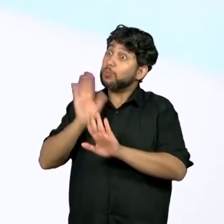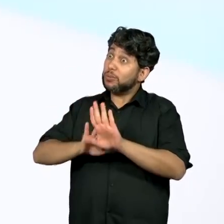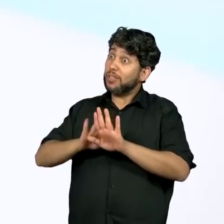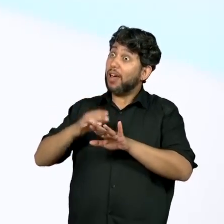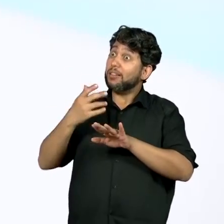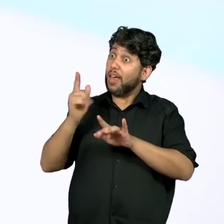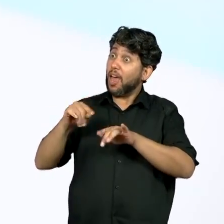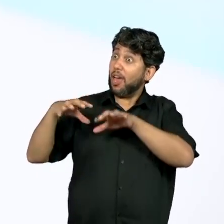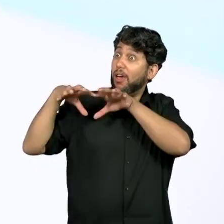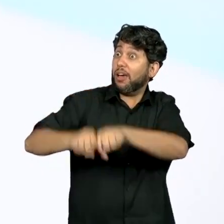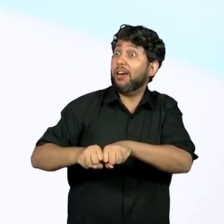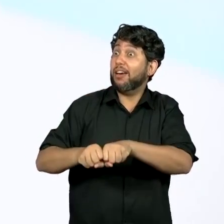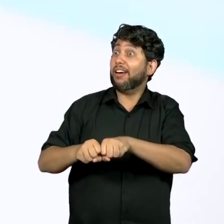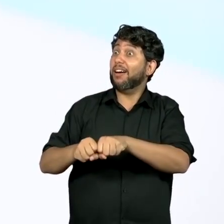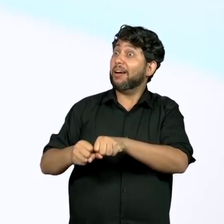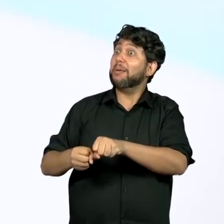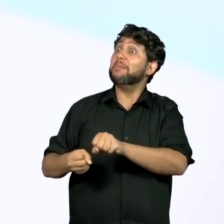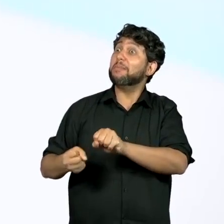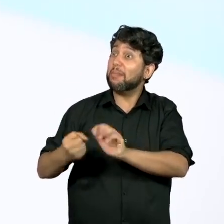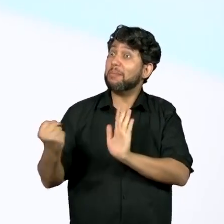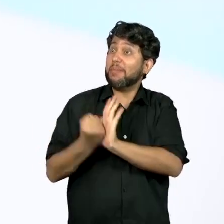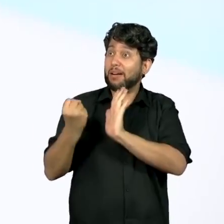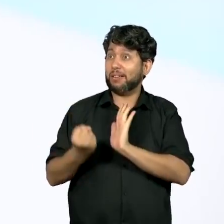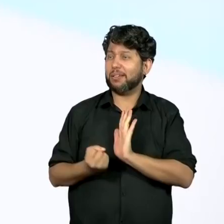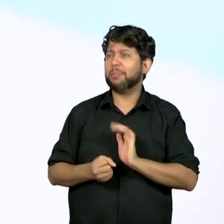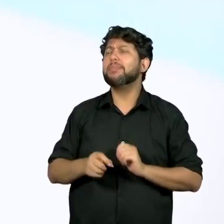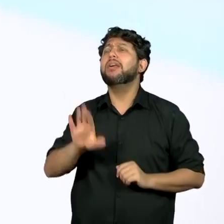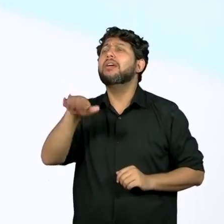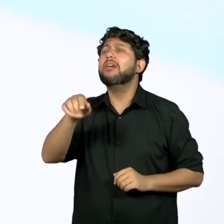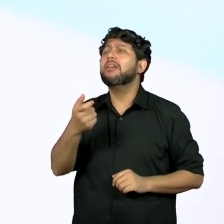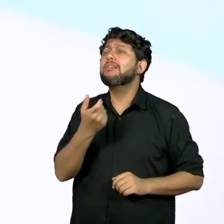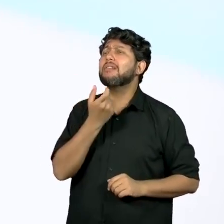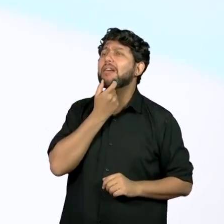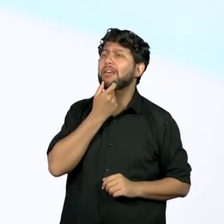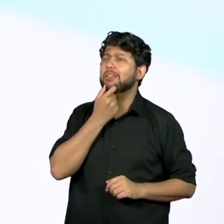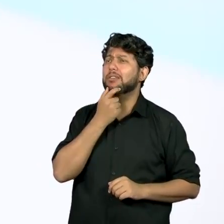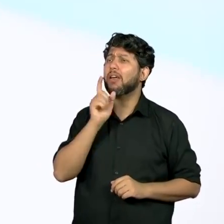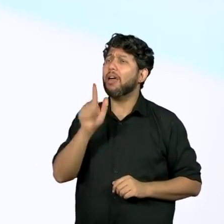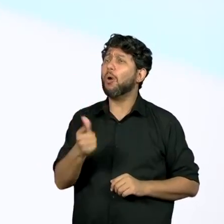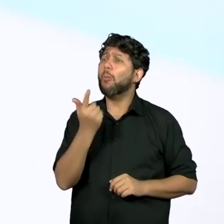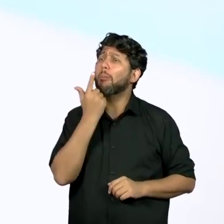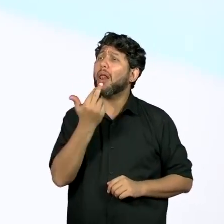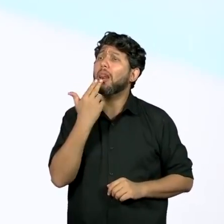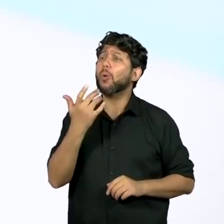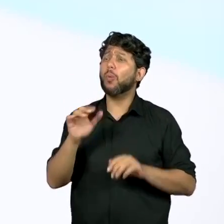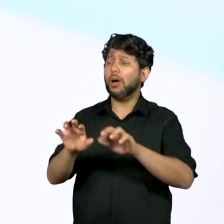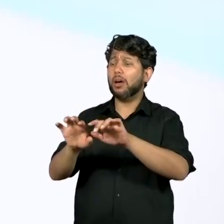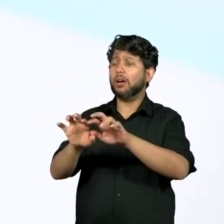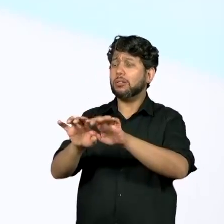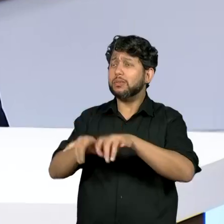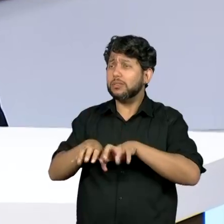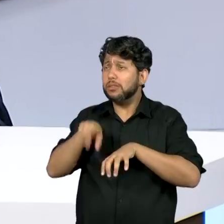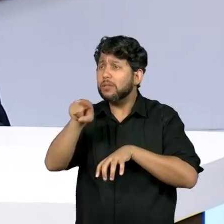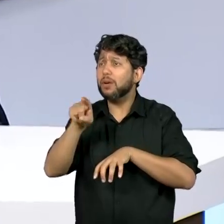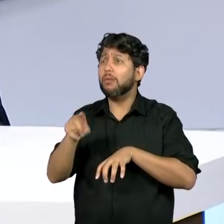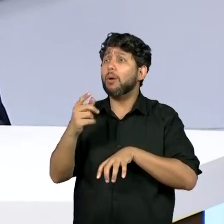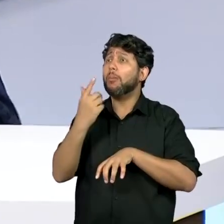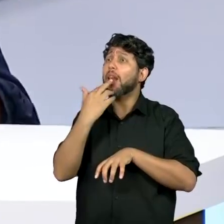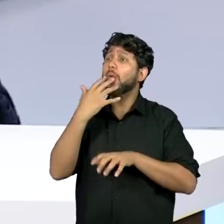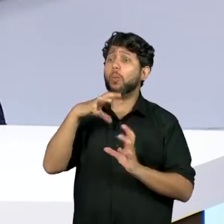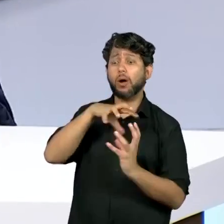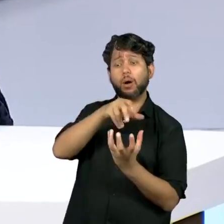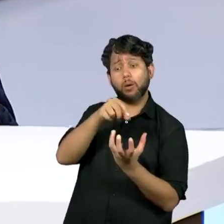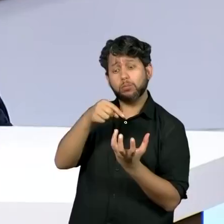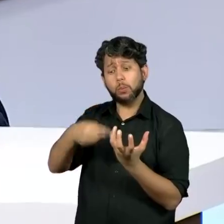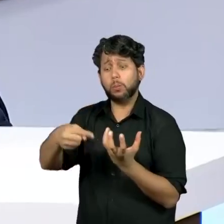língua inglesa também, como uma língua franca, a gente de alguma maneira não reforça também um outro tipo de imperialismo, não